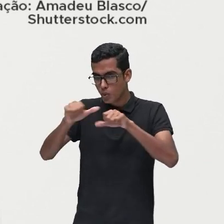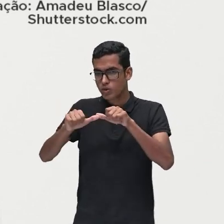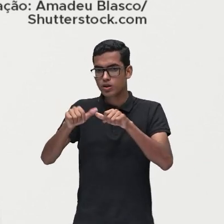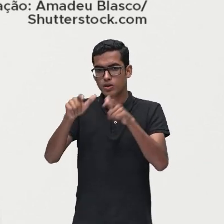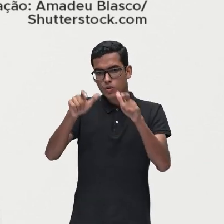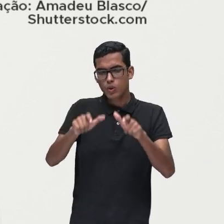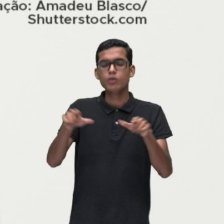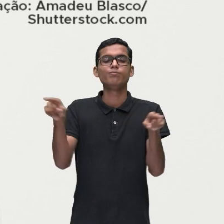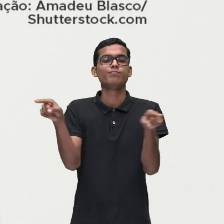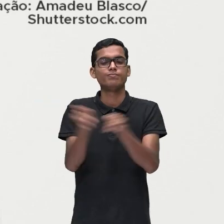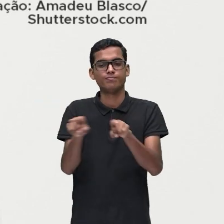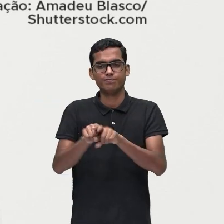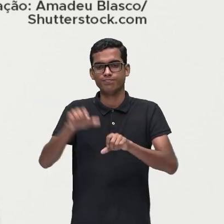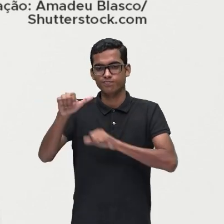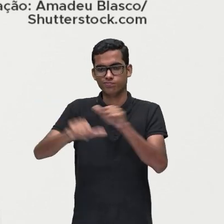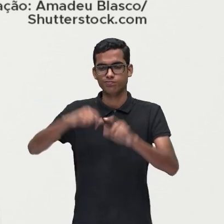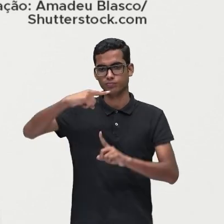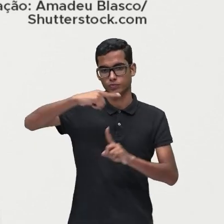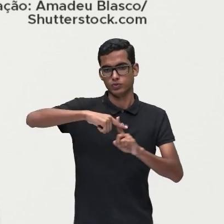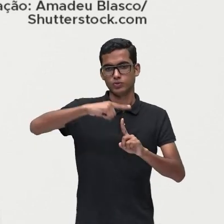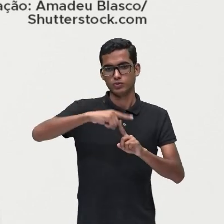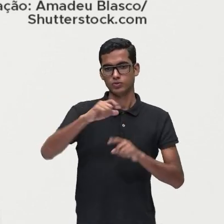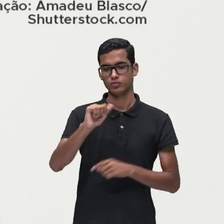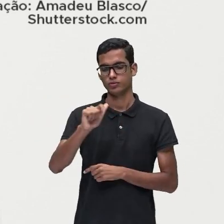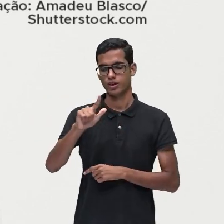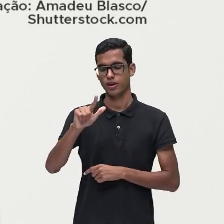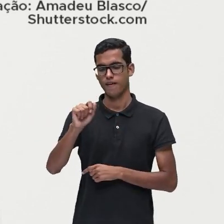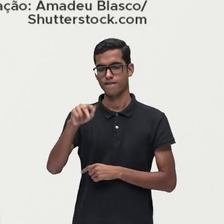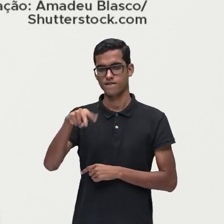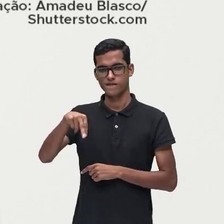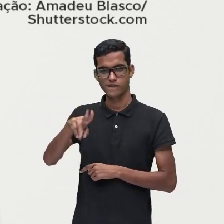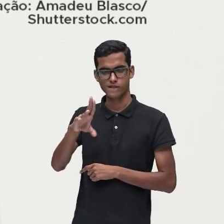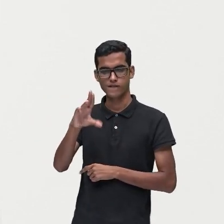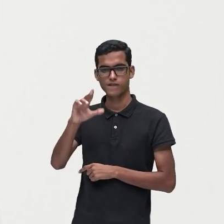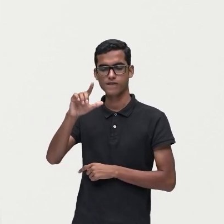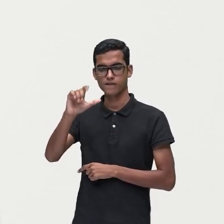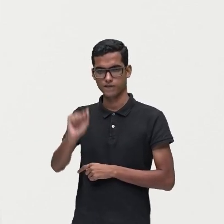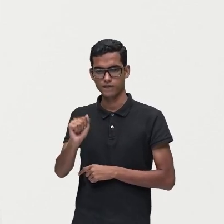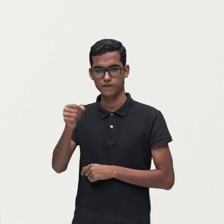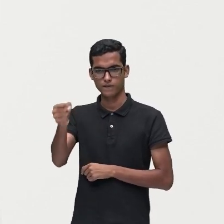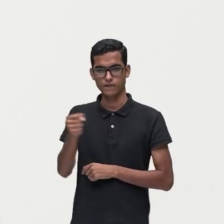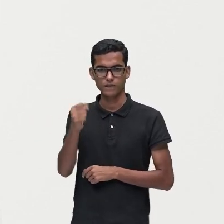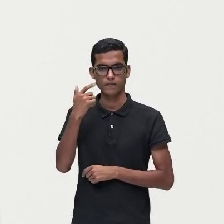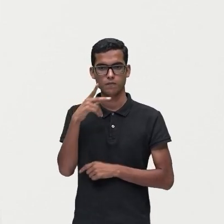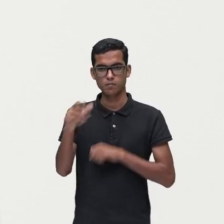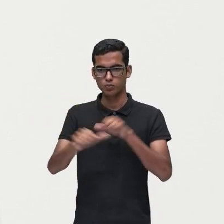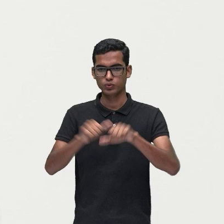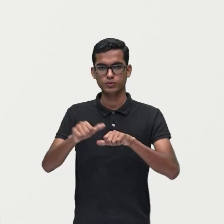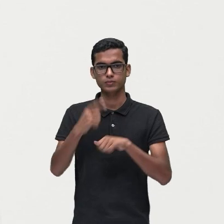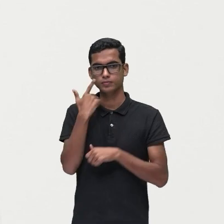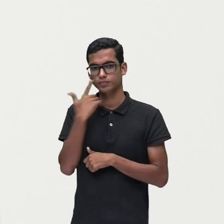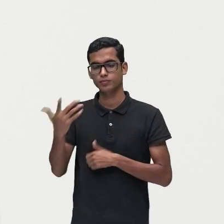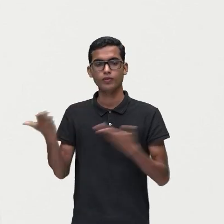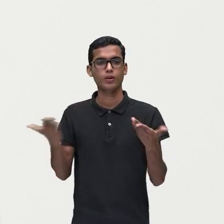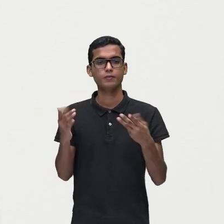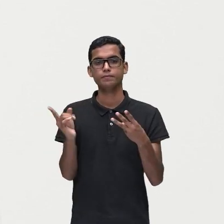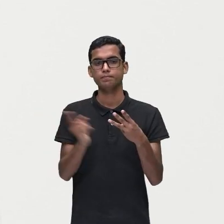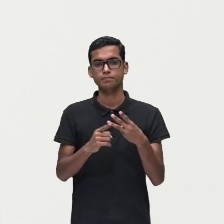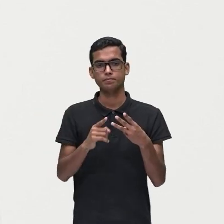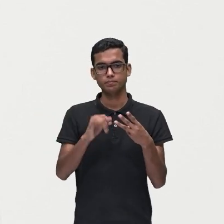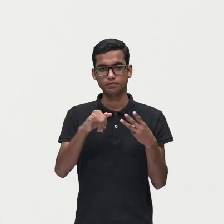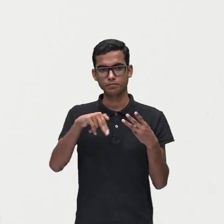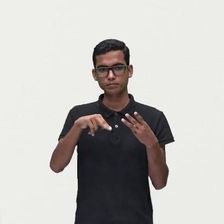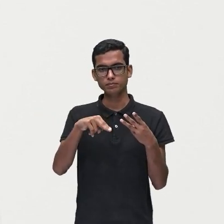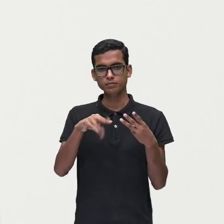de alavanca. Vamos para o terceiro tipo de alavanca, que é a alavanca interpotente. Olha